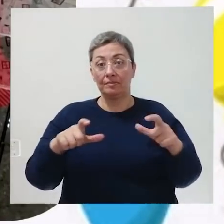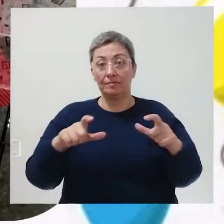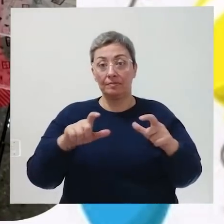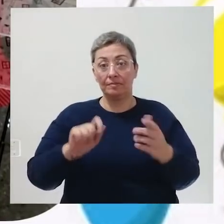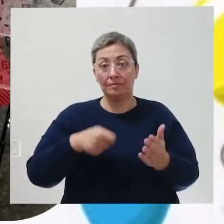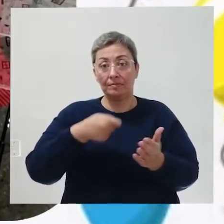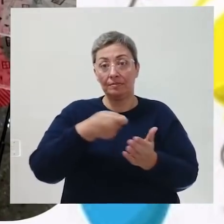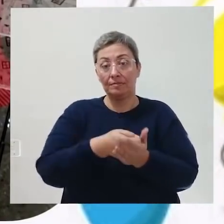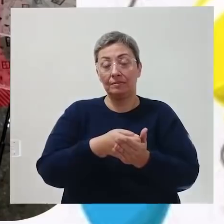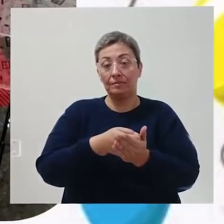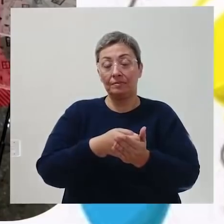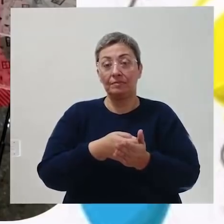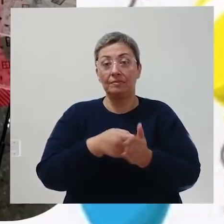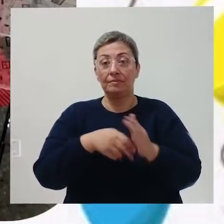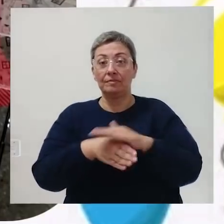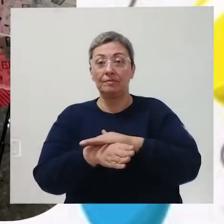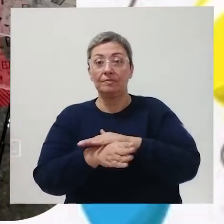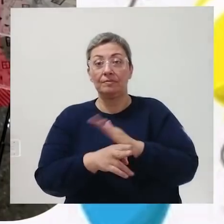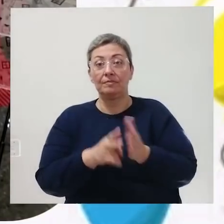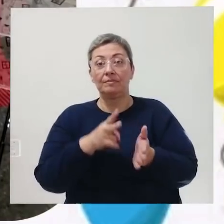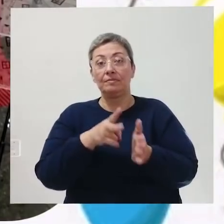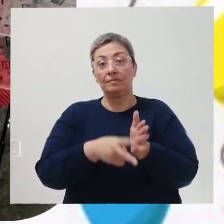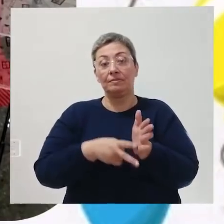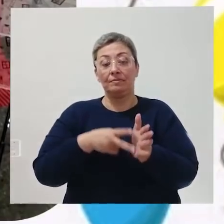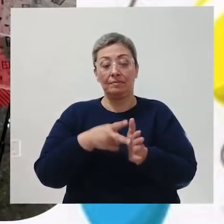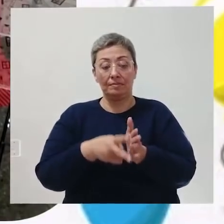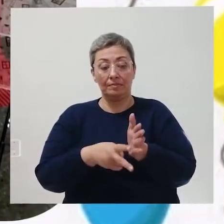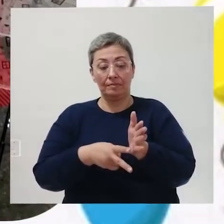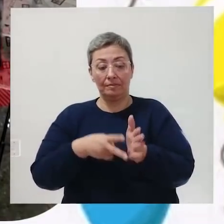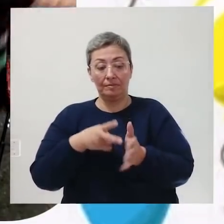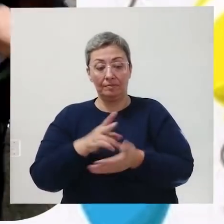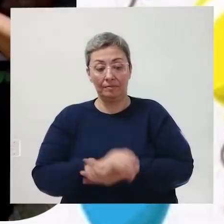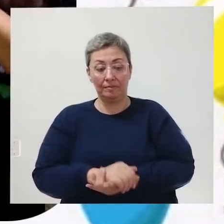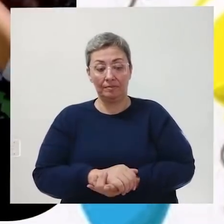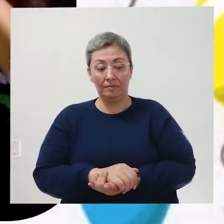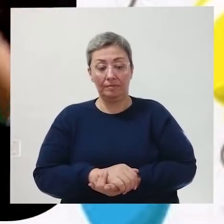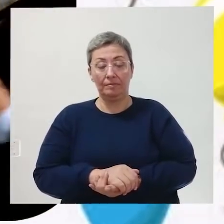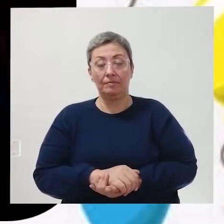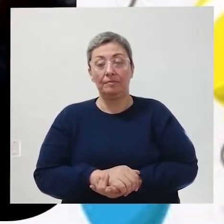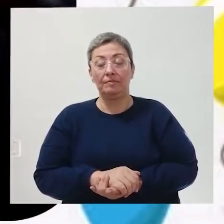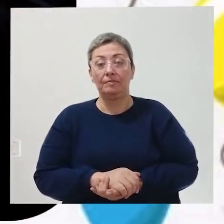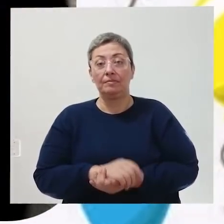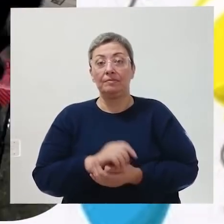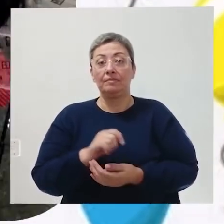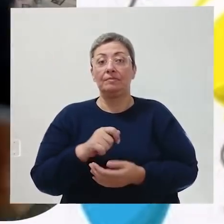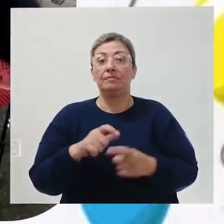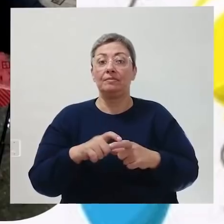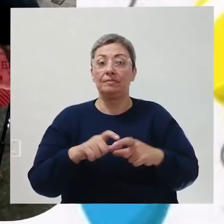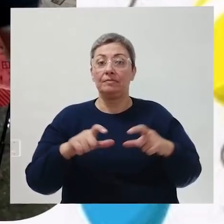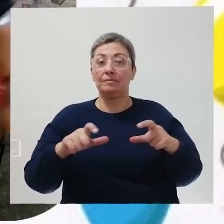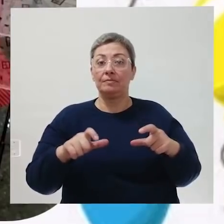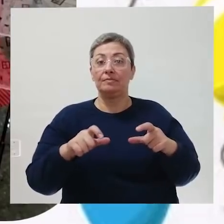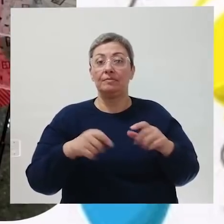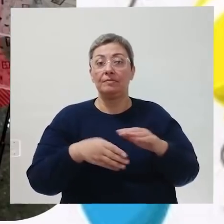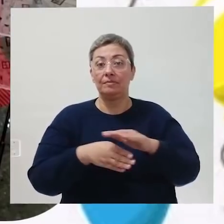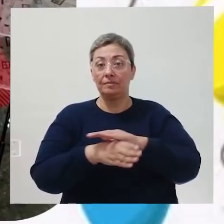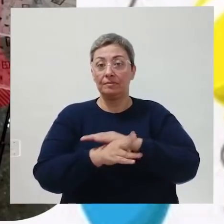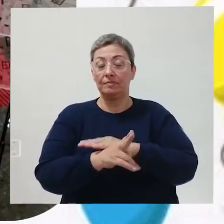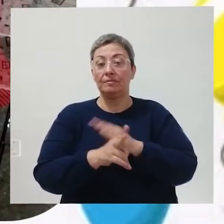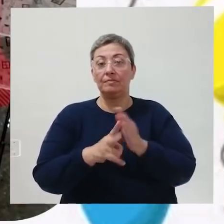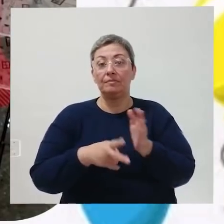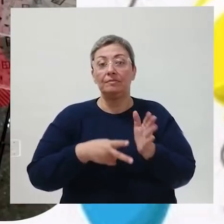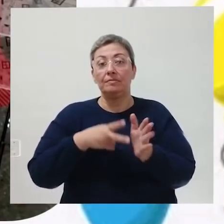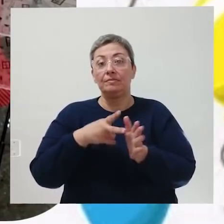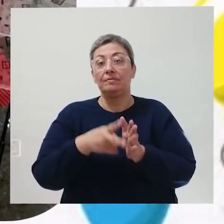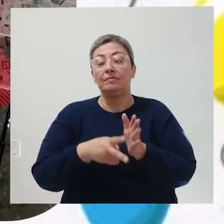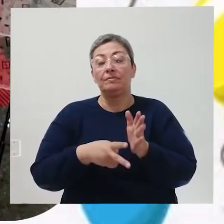falta pagar a passagem do velho trem. Passagem